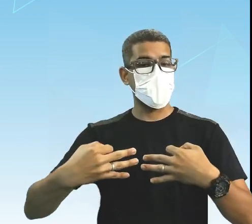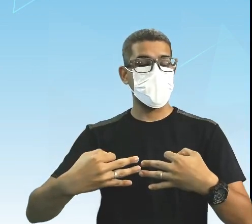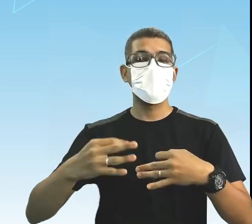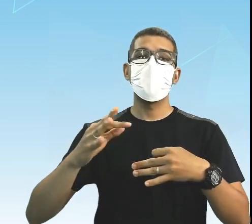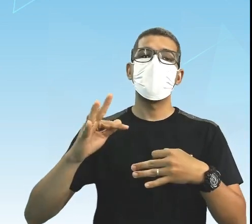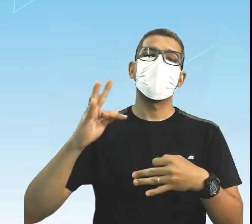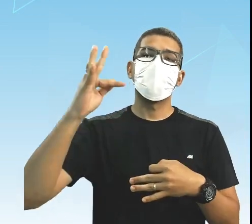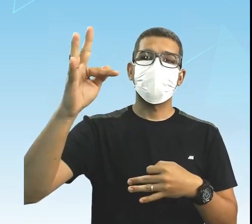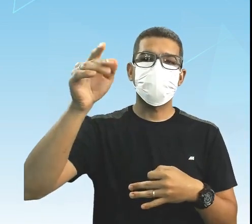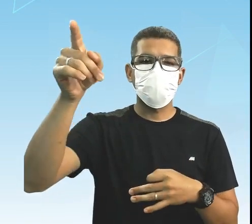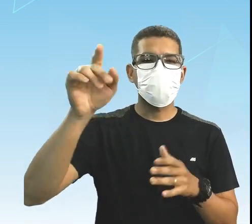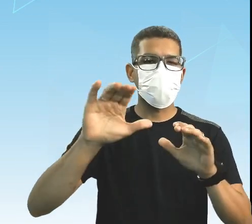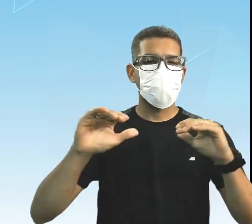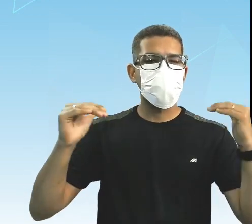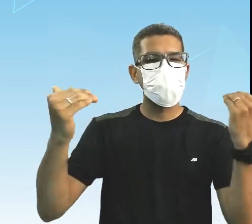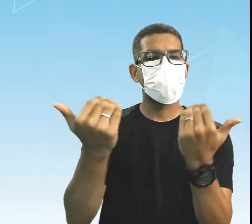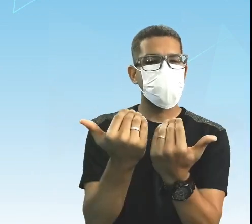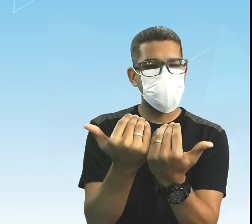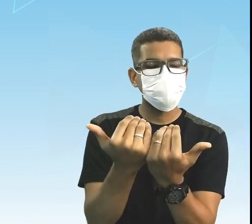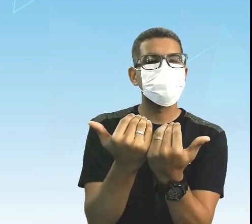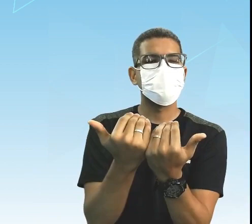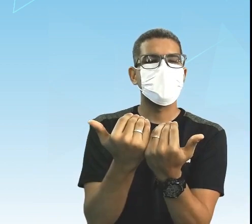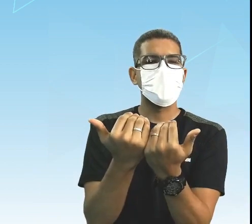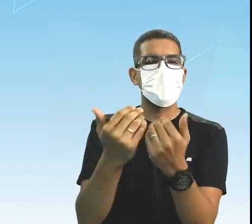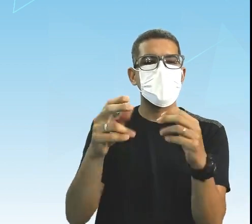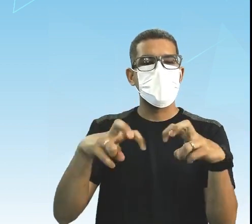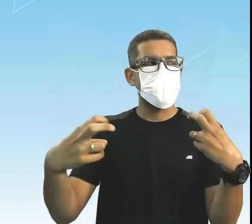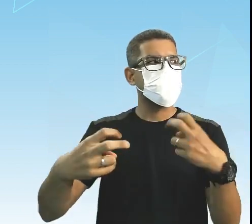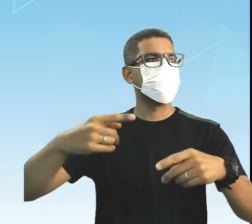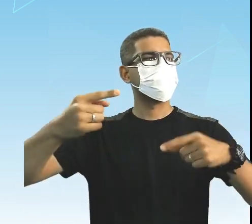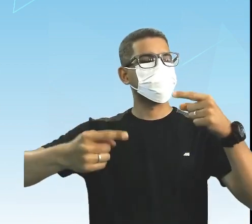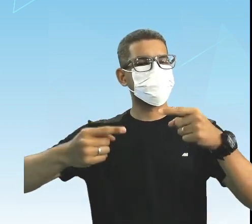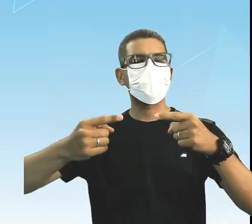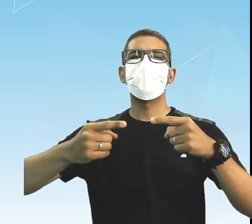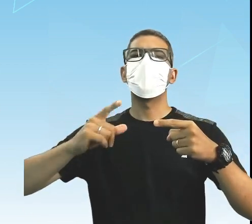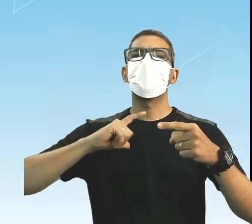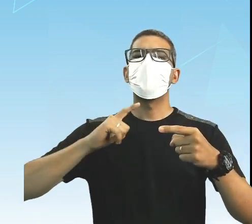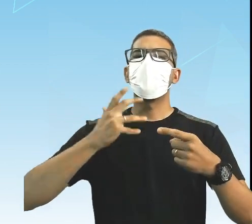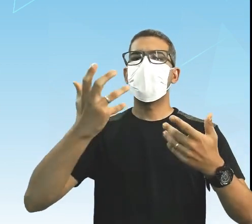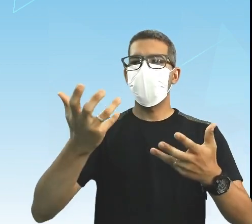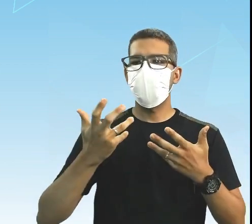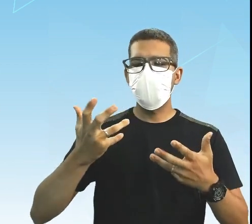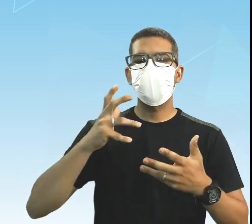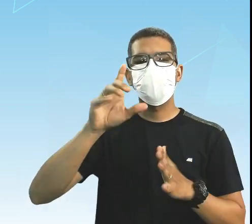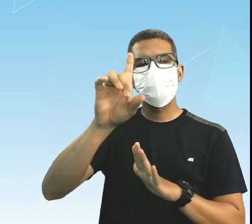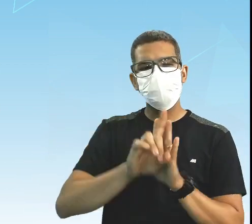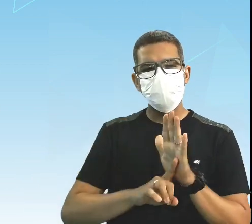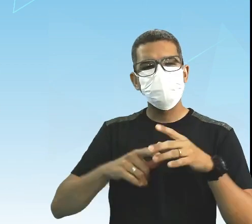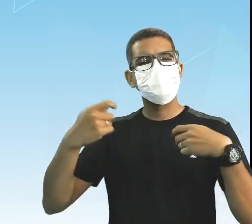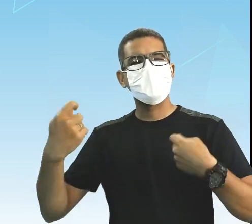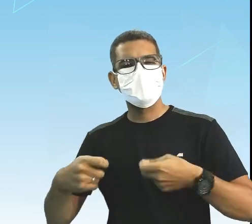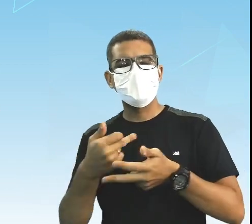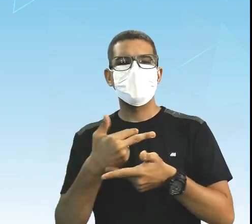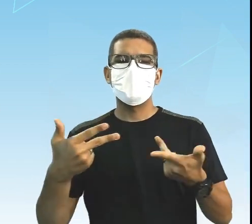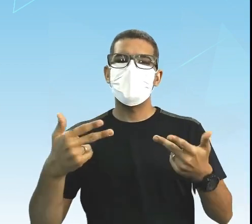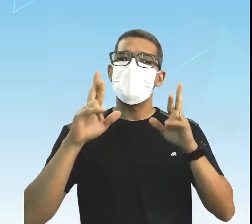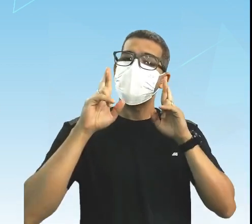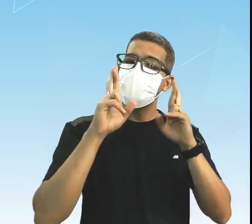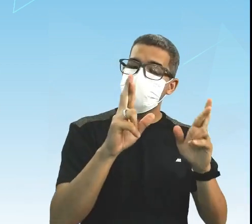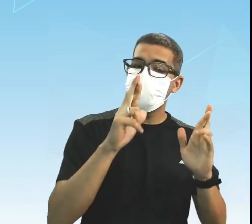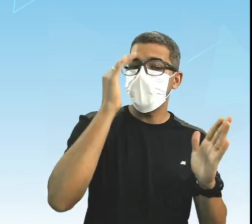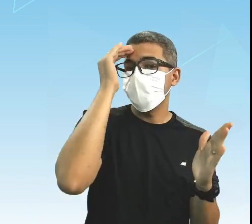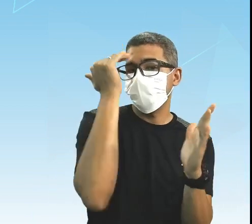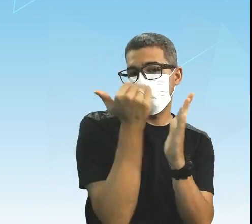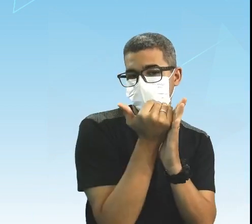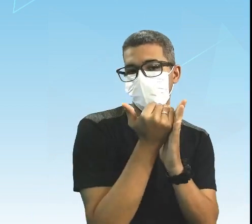no Congresso, poder brigar por nossos direitos e deveres a ser aplicados para a